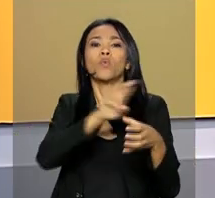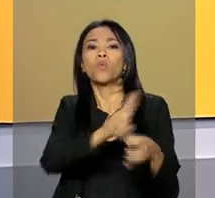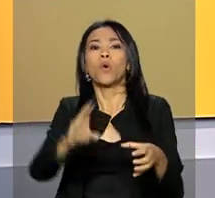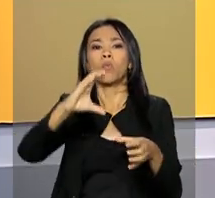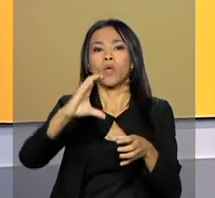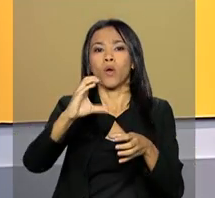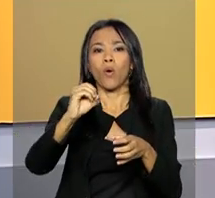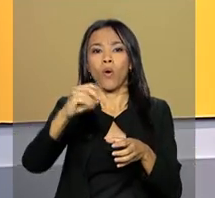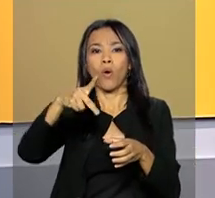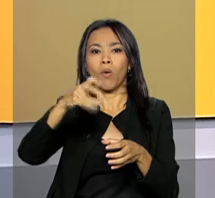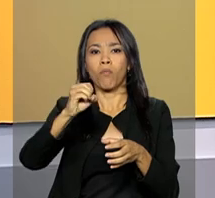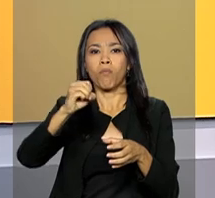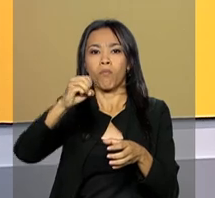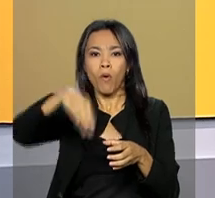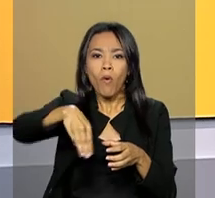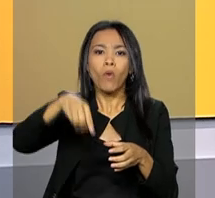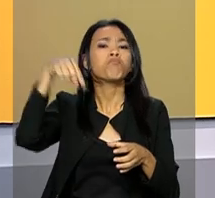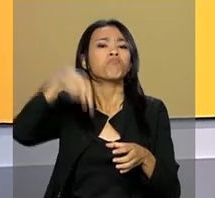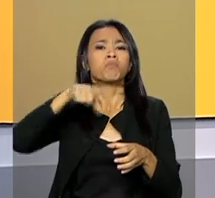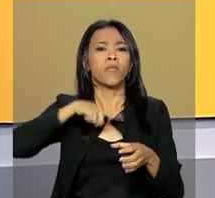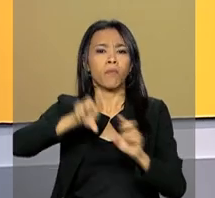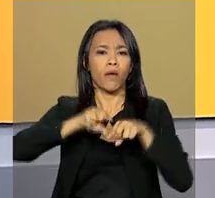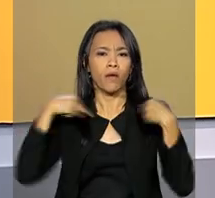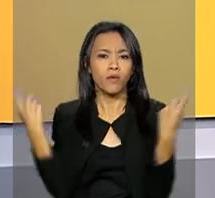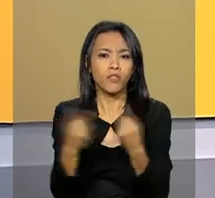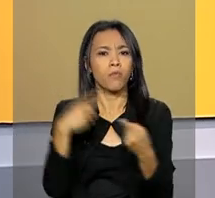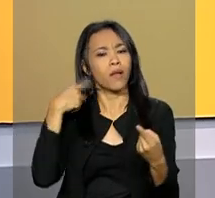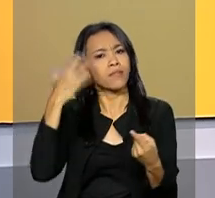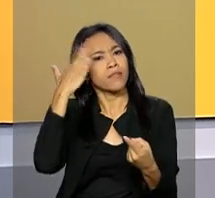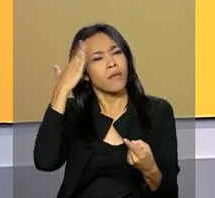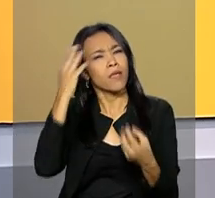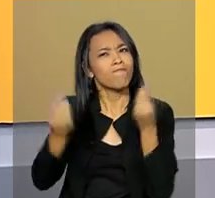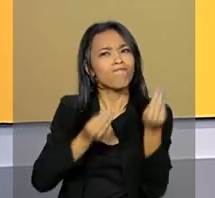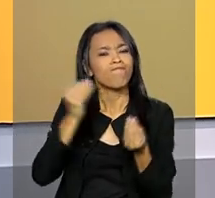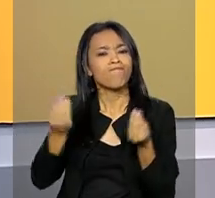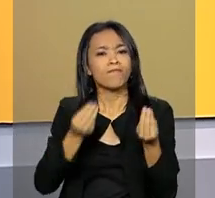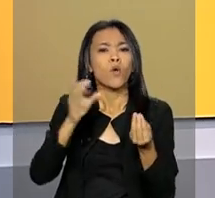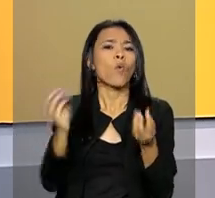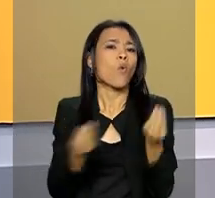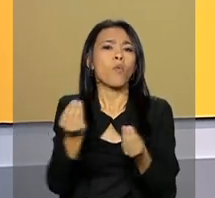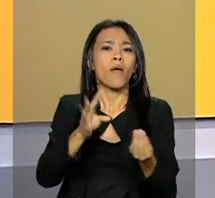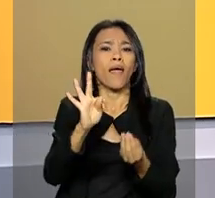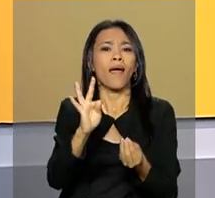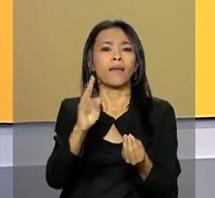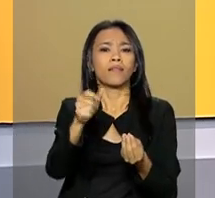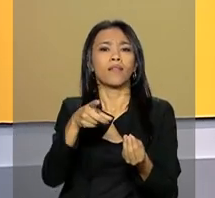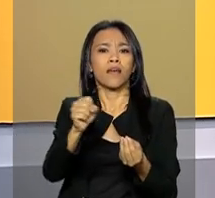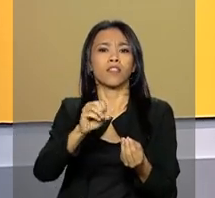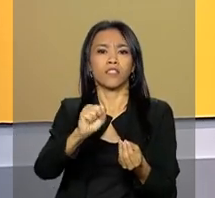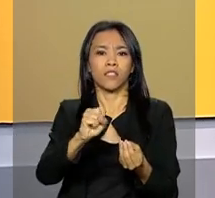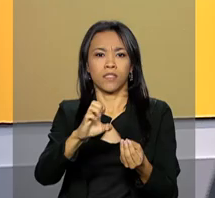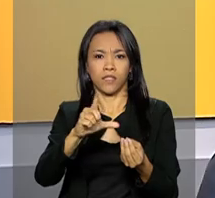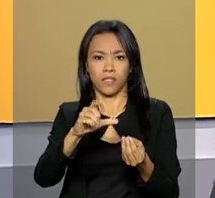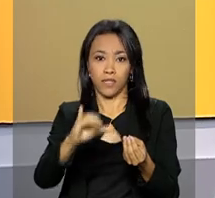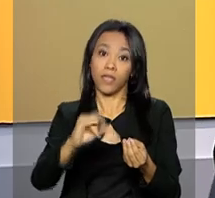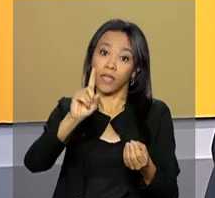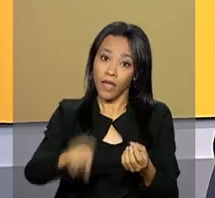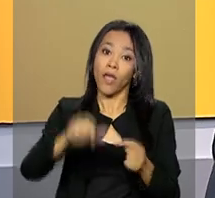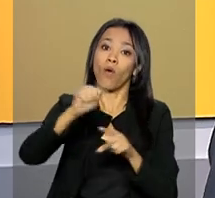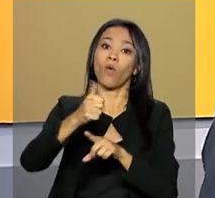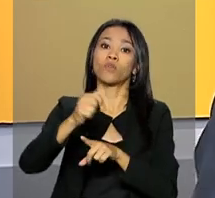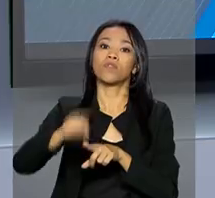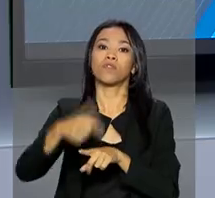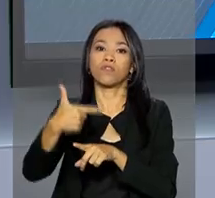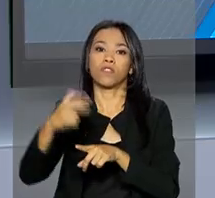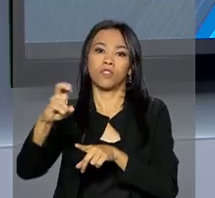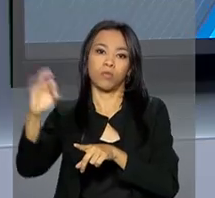COPOM Se Re para decidir sel que atualmente em 11,25 ao